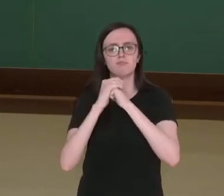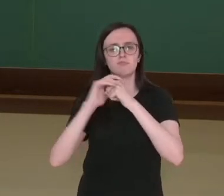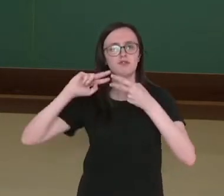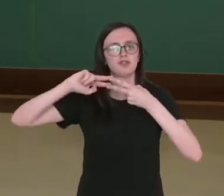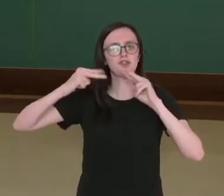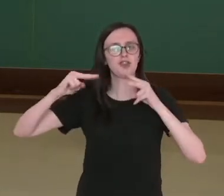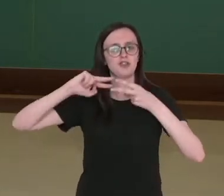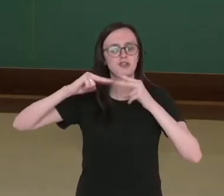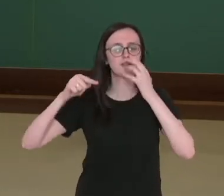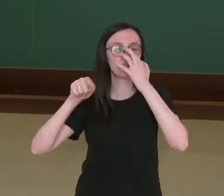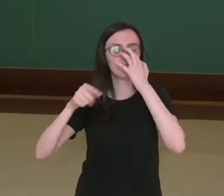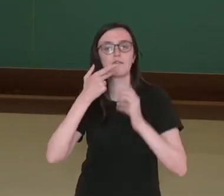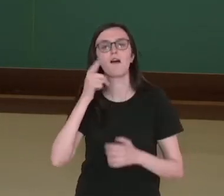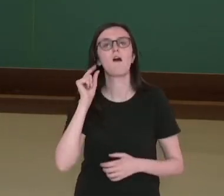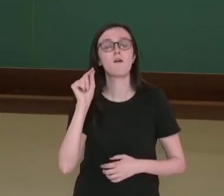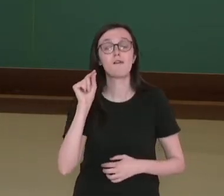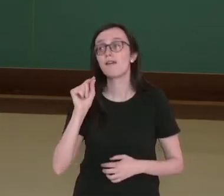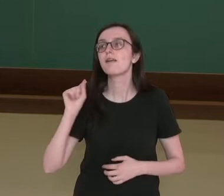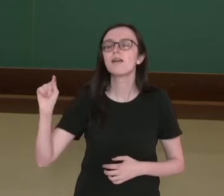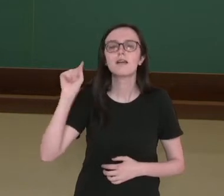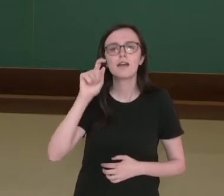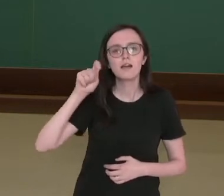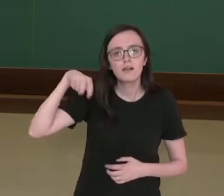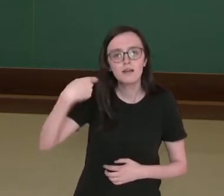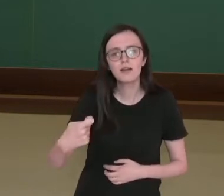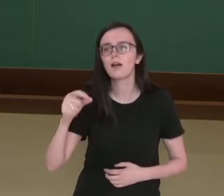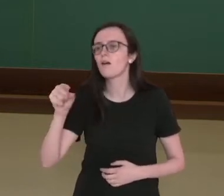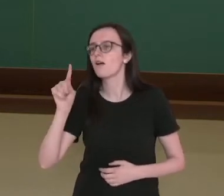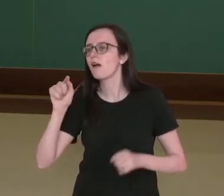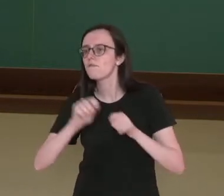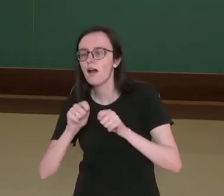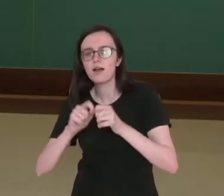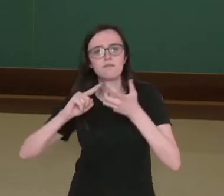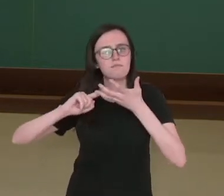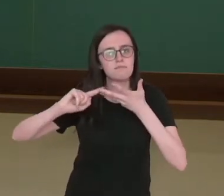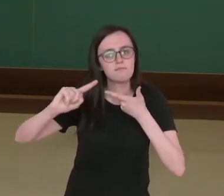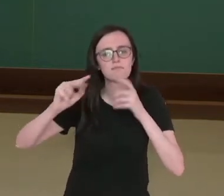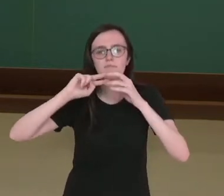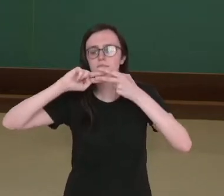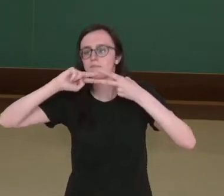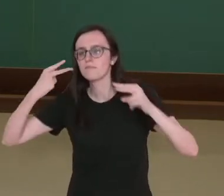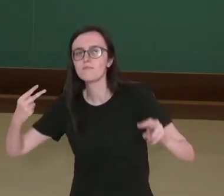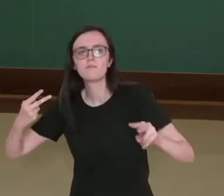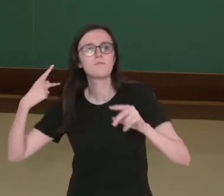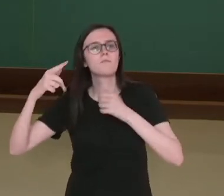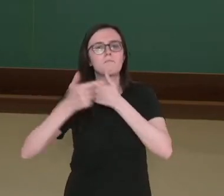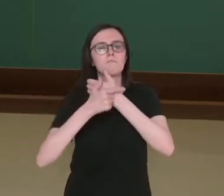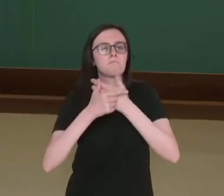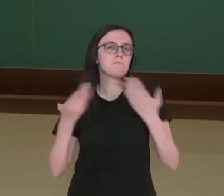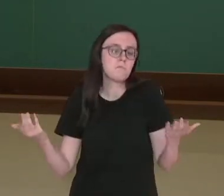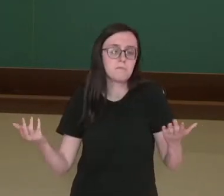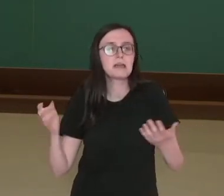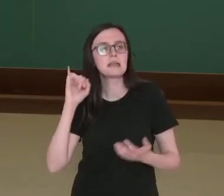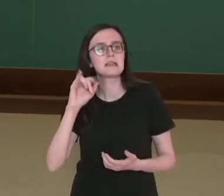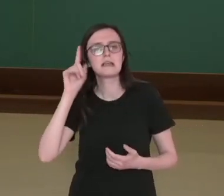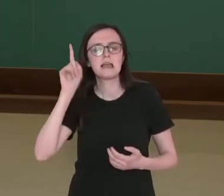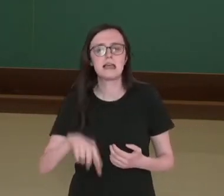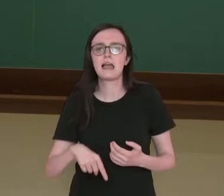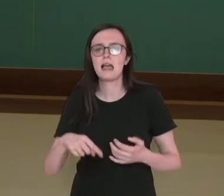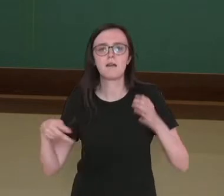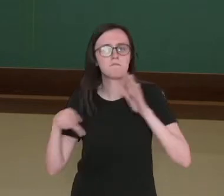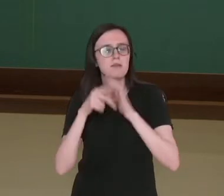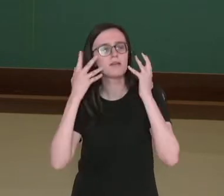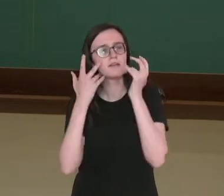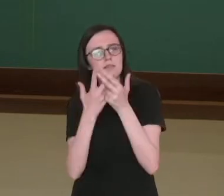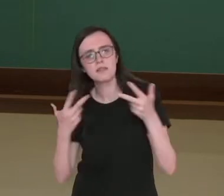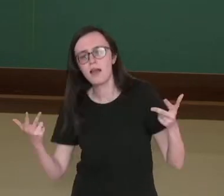material genético diz? Ele diz quem ela é, o que ela faz, qual que é a função dela, né? Se é uma célula animal,